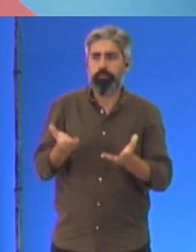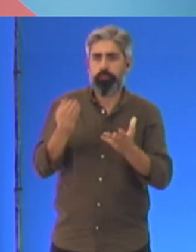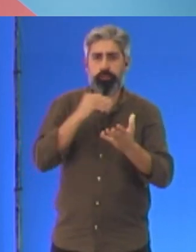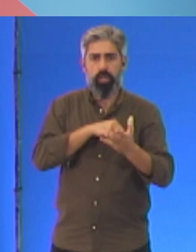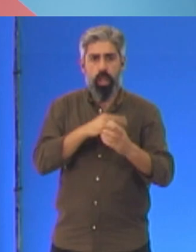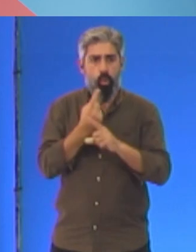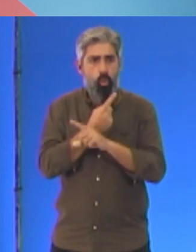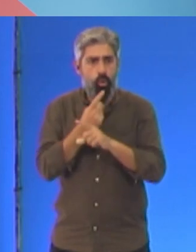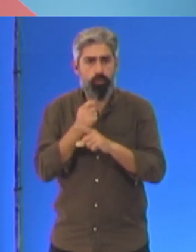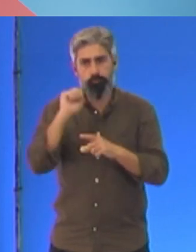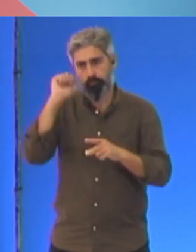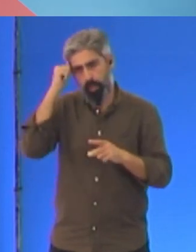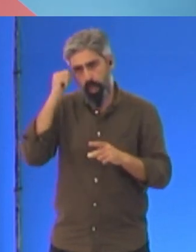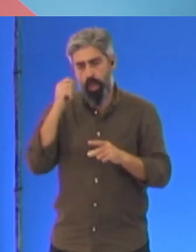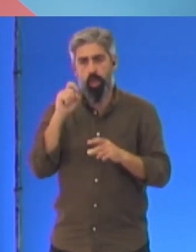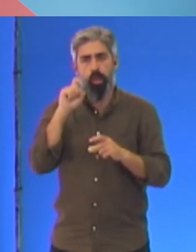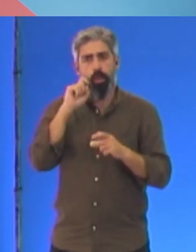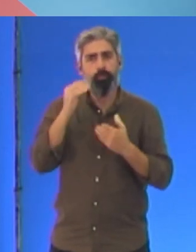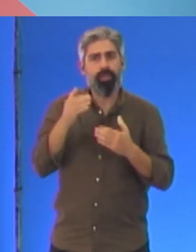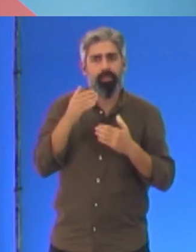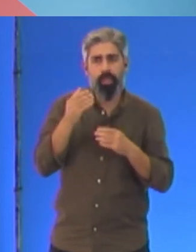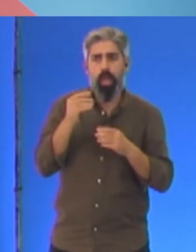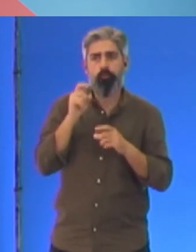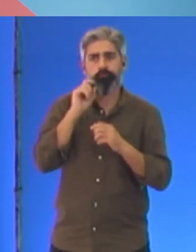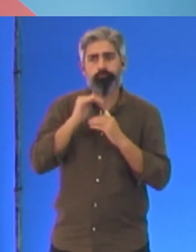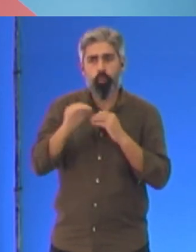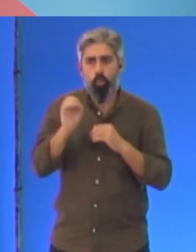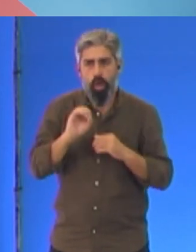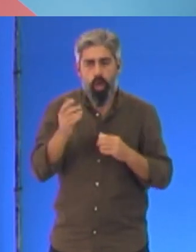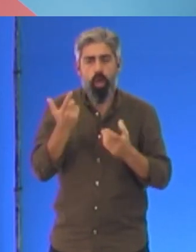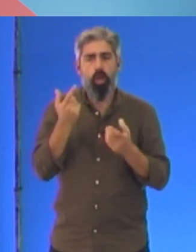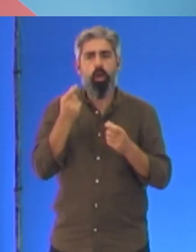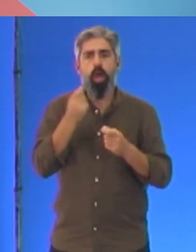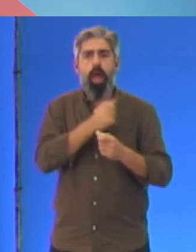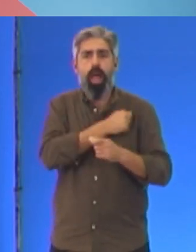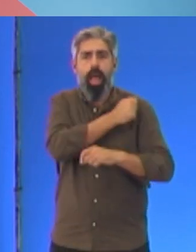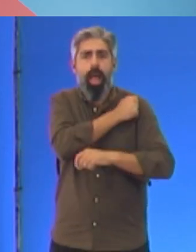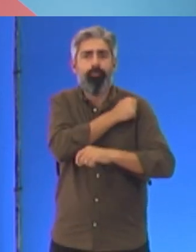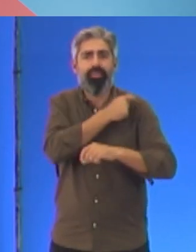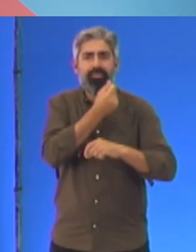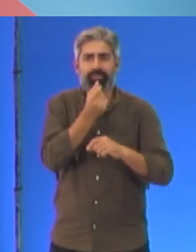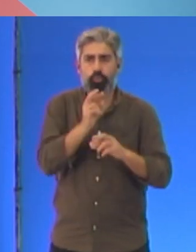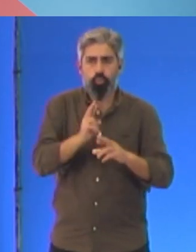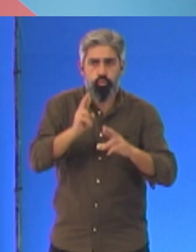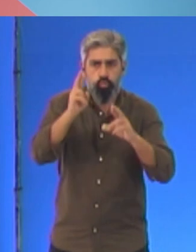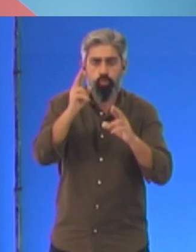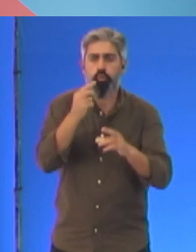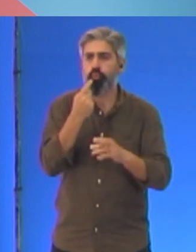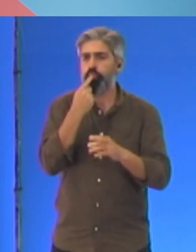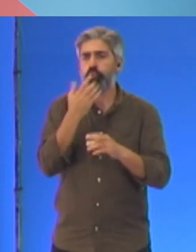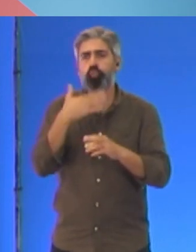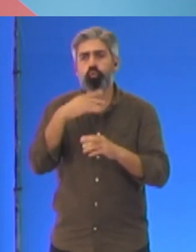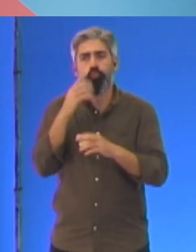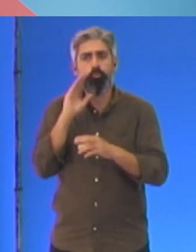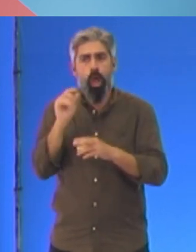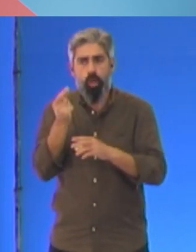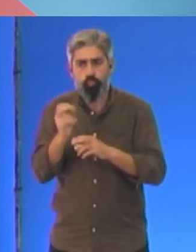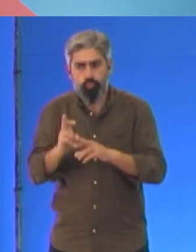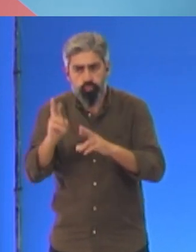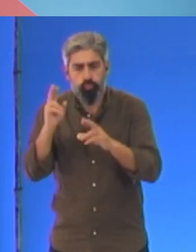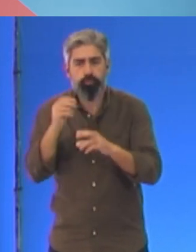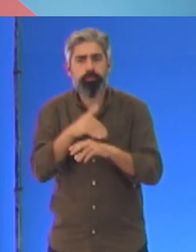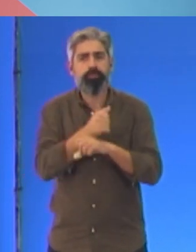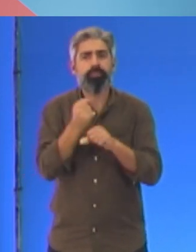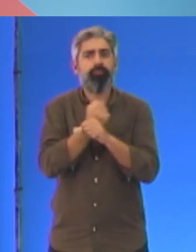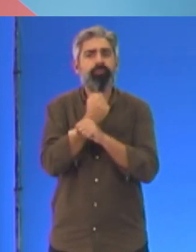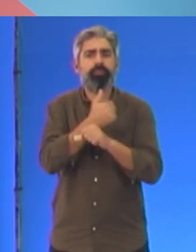seus salários com a precariedade com aspectos relacionado à habitação com a subida dos juros no crédito quando a degradação do serviço Nacional